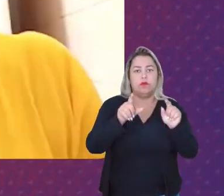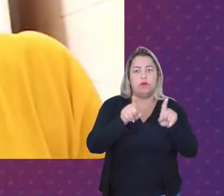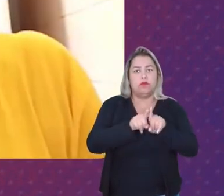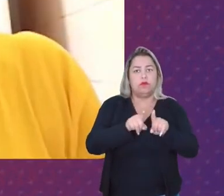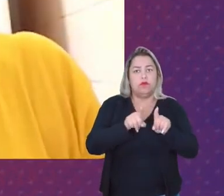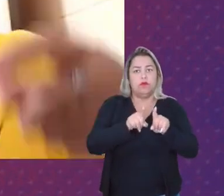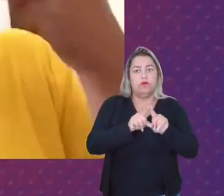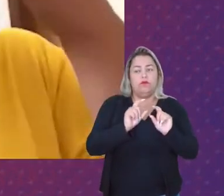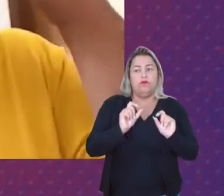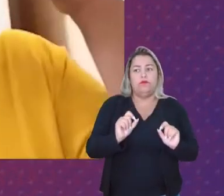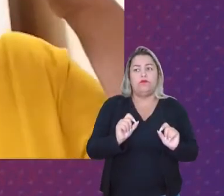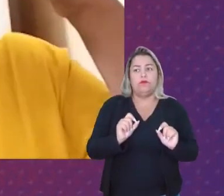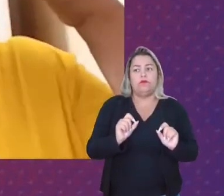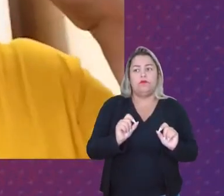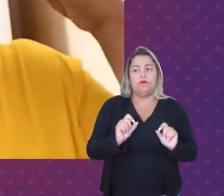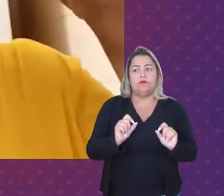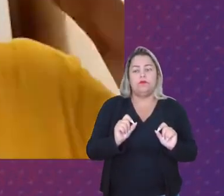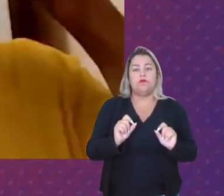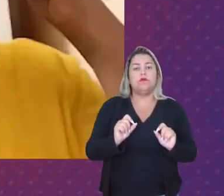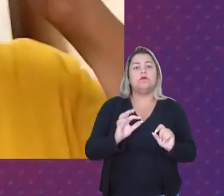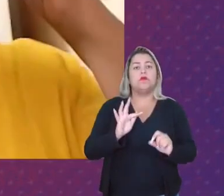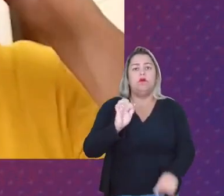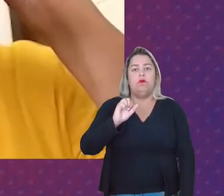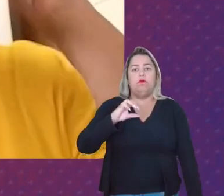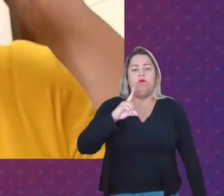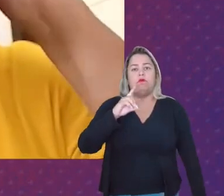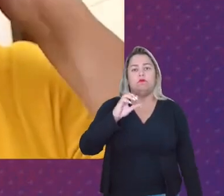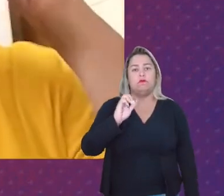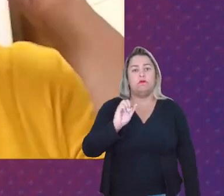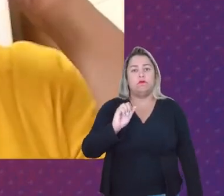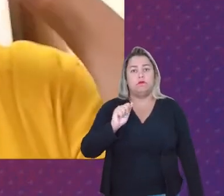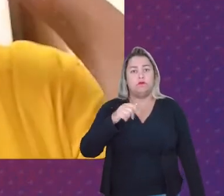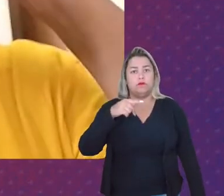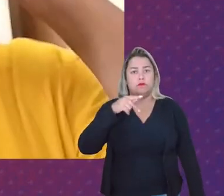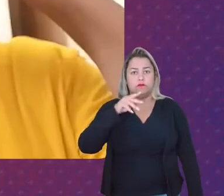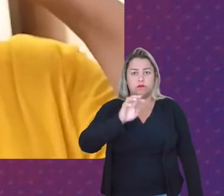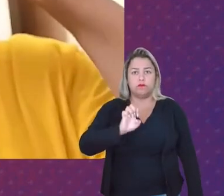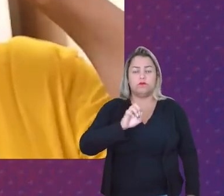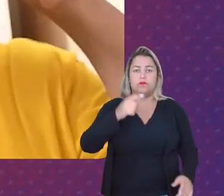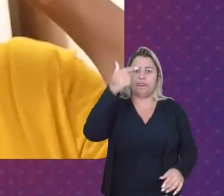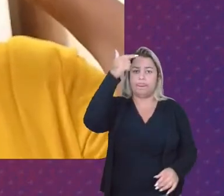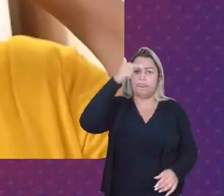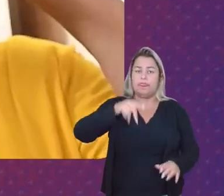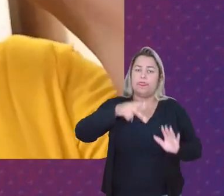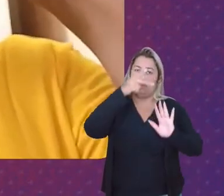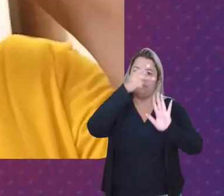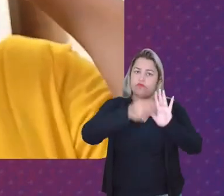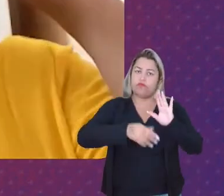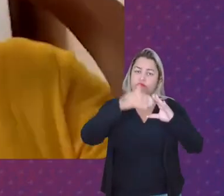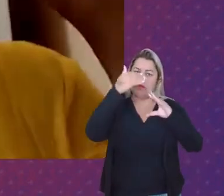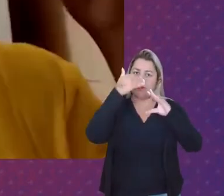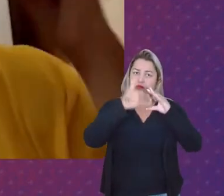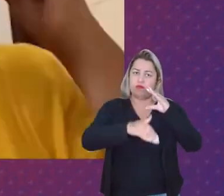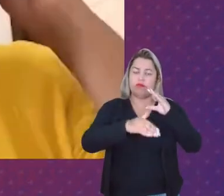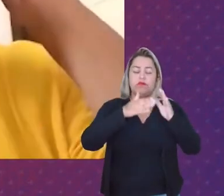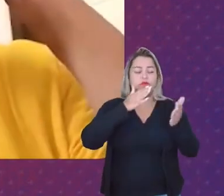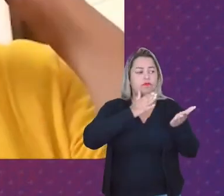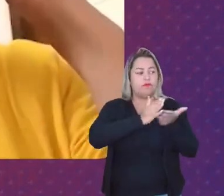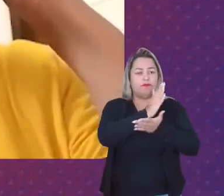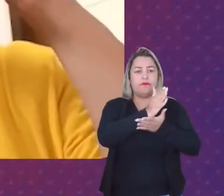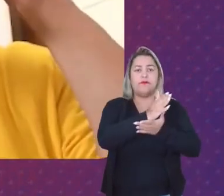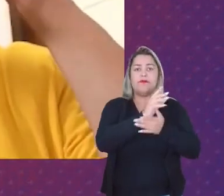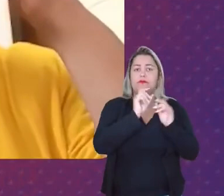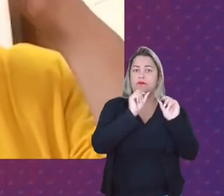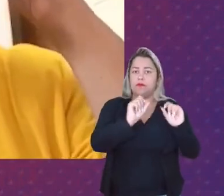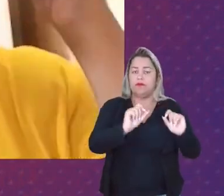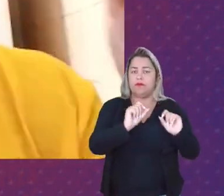a FENATRAD conseguiu enviar um projeto e foi aprovado, que foi